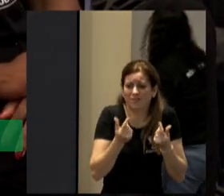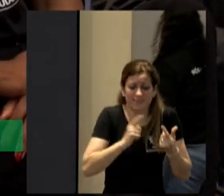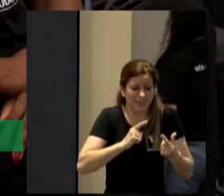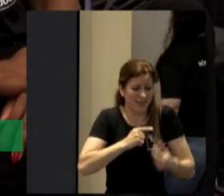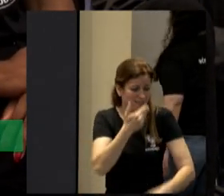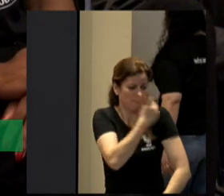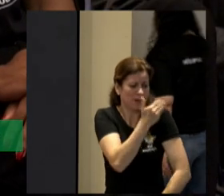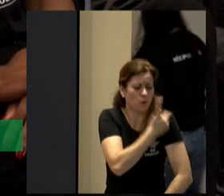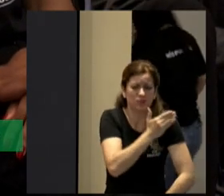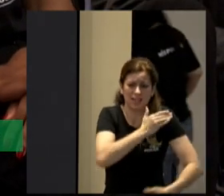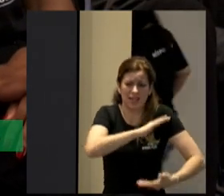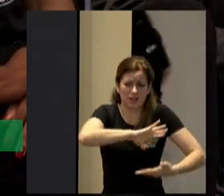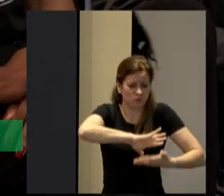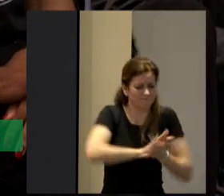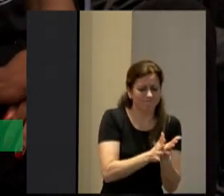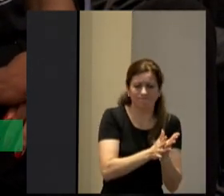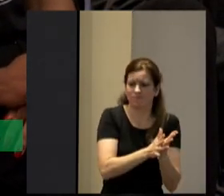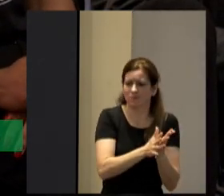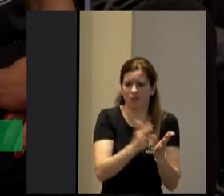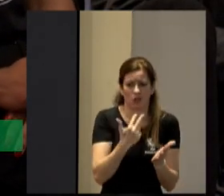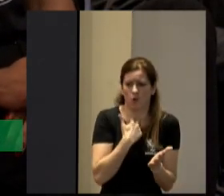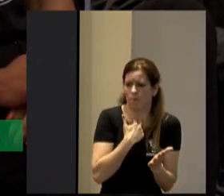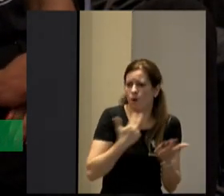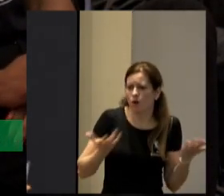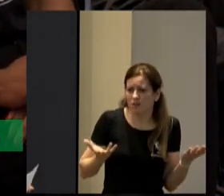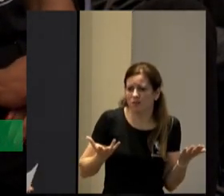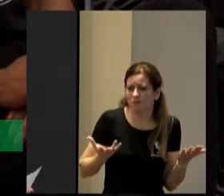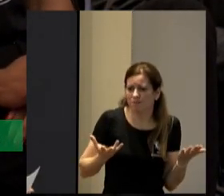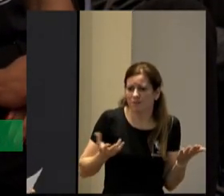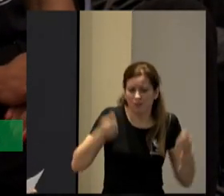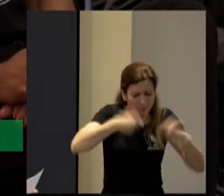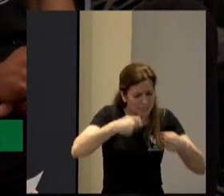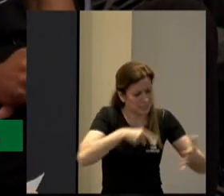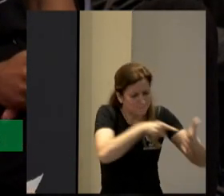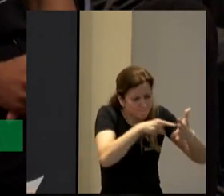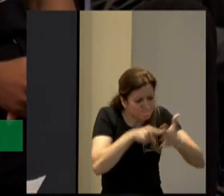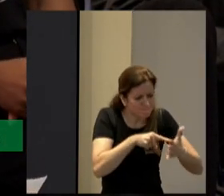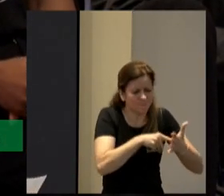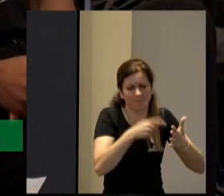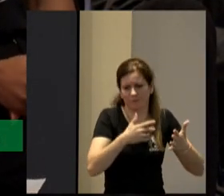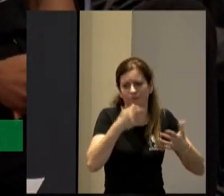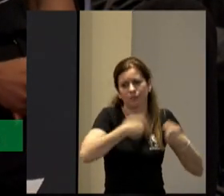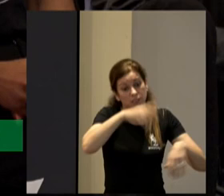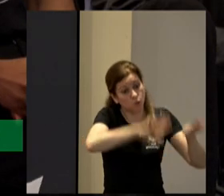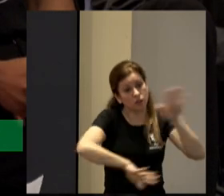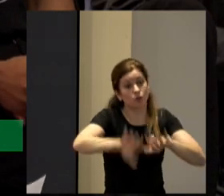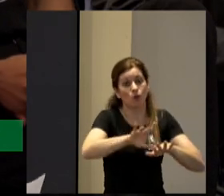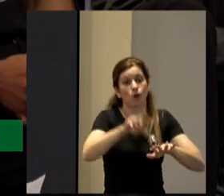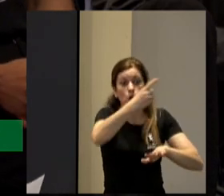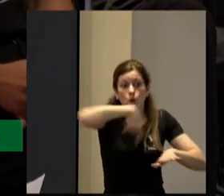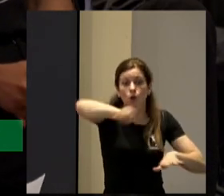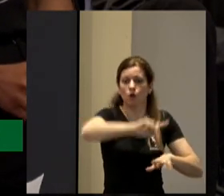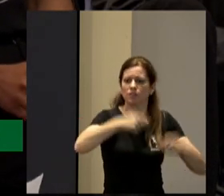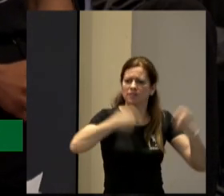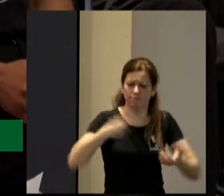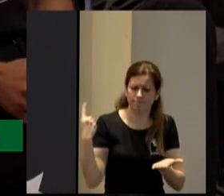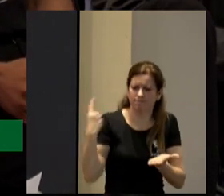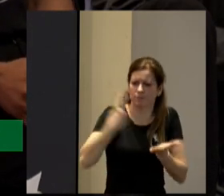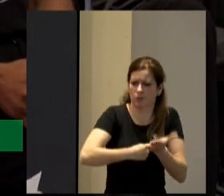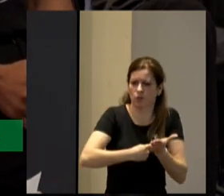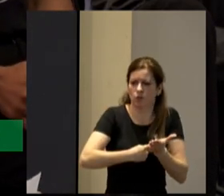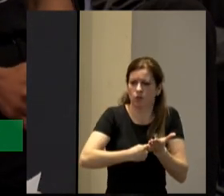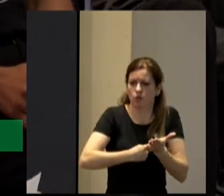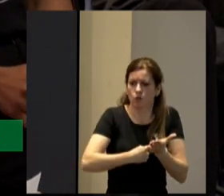como aqueles em que a gente ainda precisa denunciar na nossa rede. Então, que estejamos todos comprometidos com o fim do